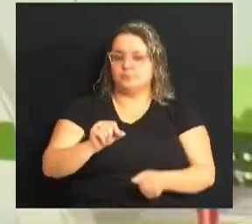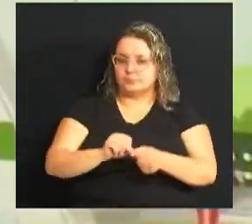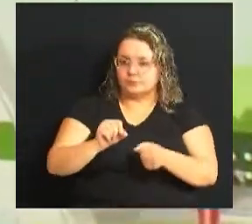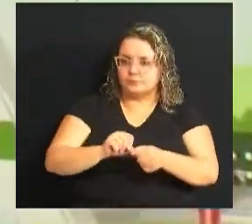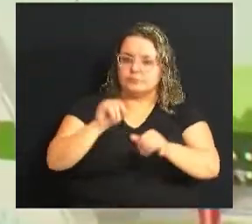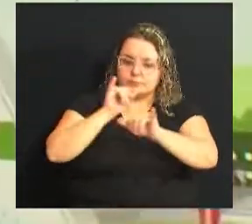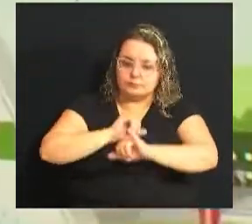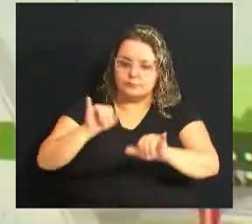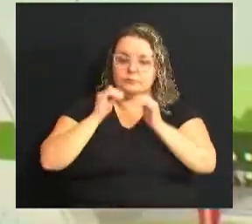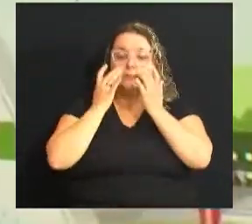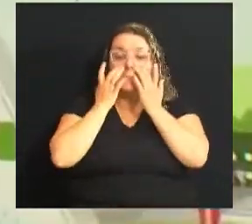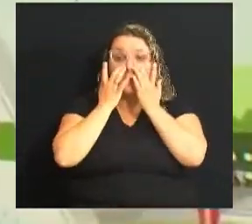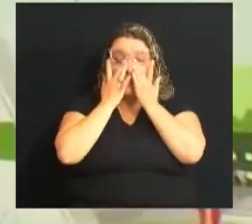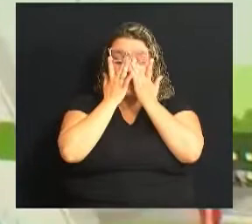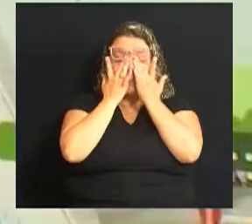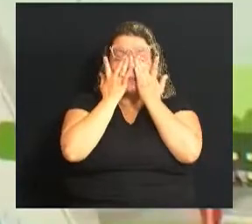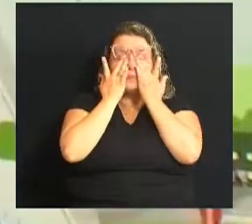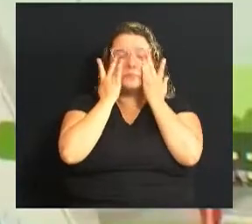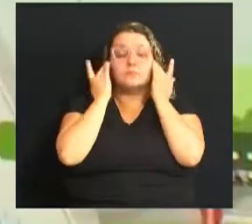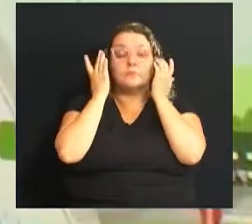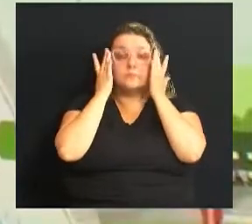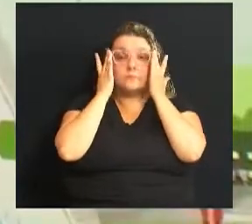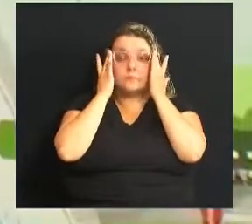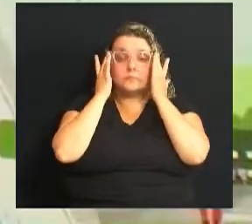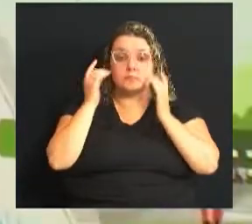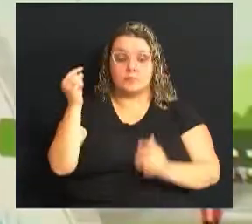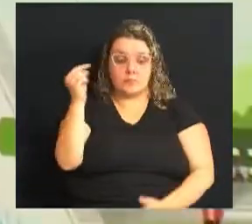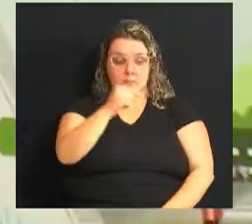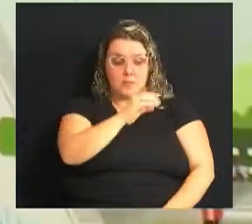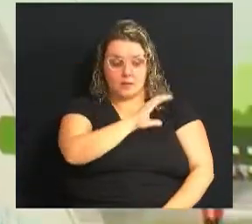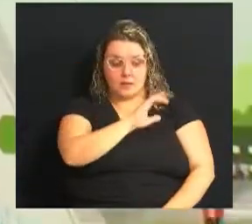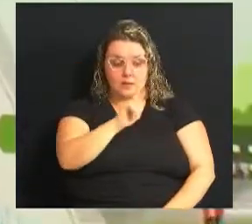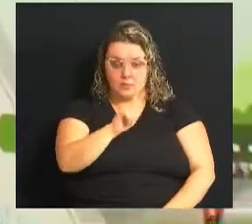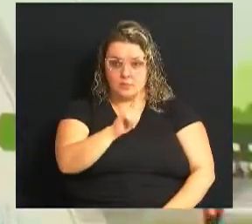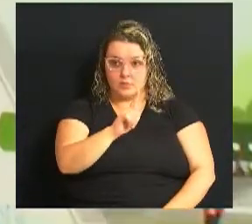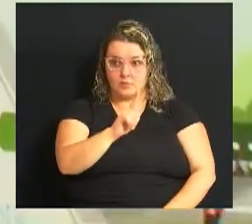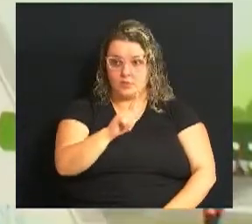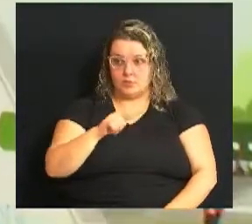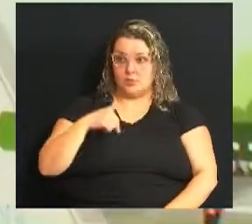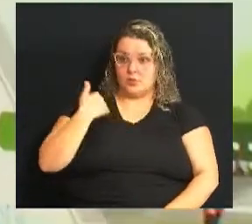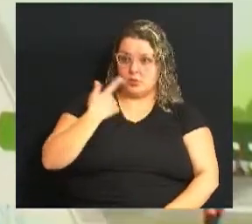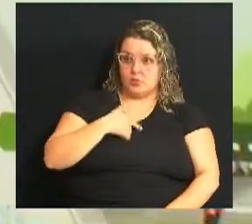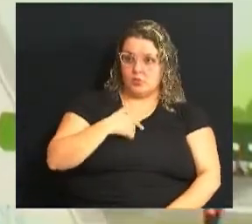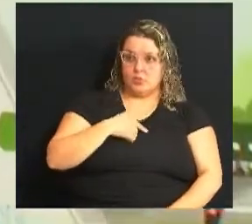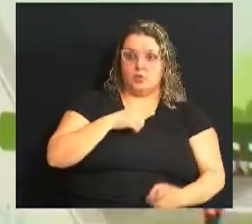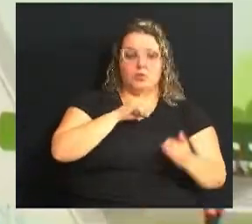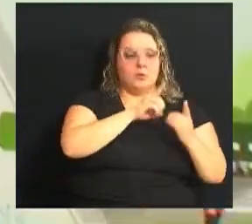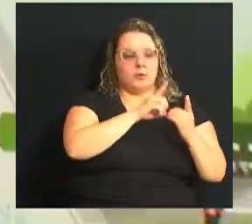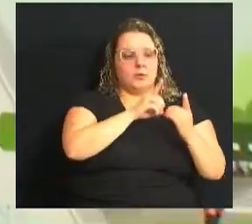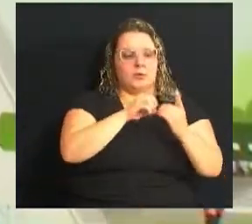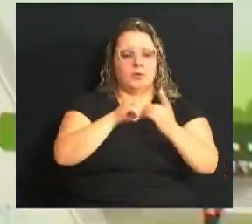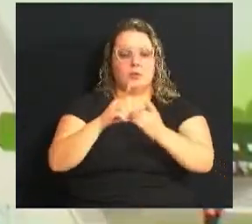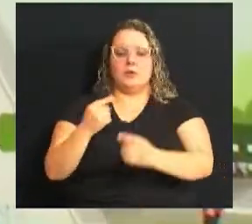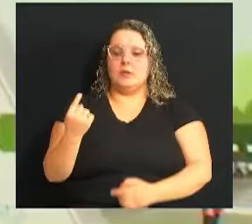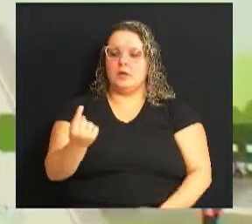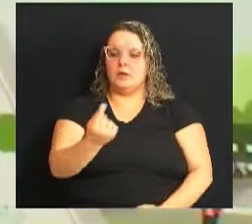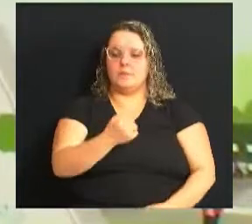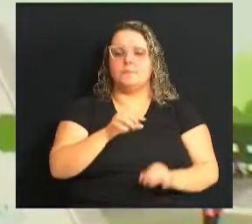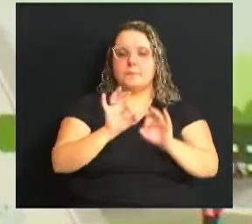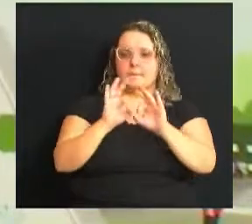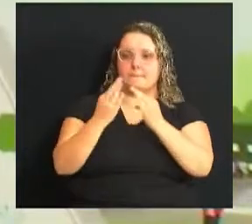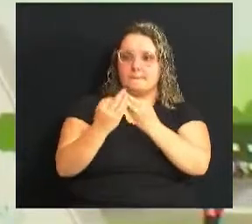caso específico lá do Campo Grande, nós estamos abordando cada família, cada